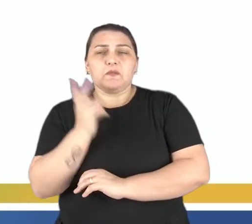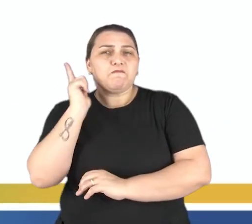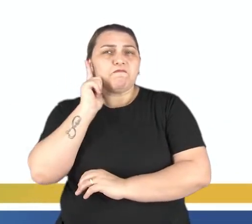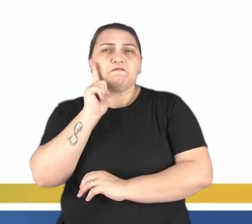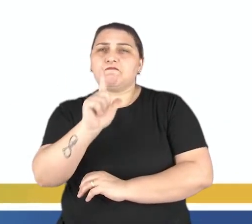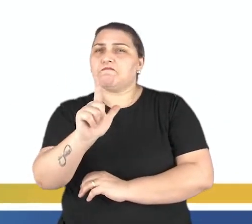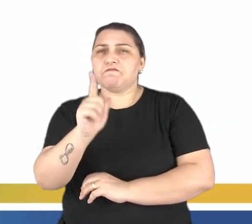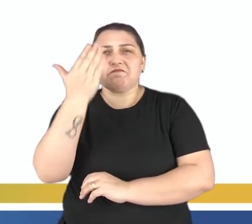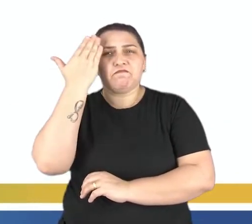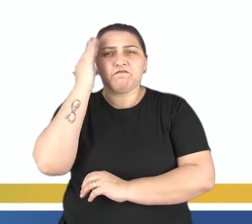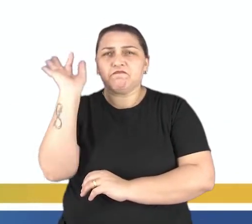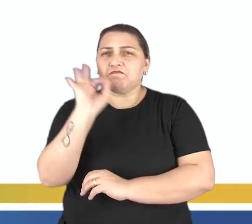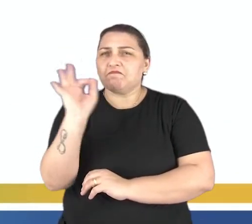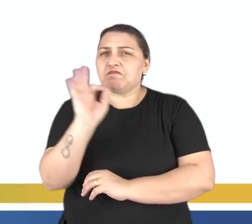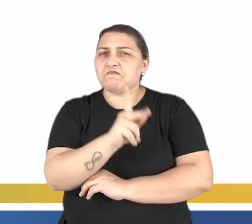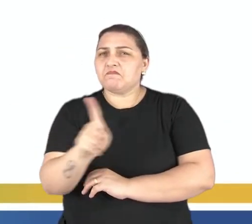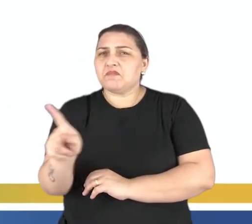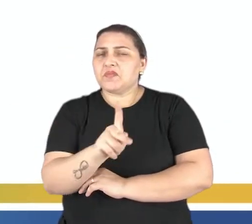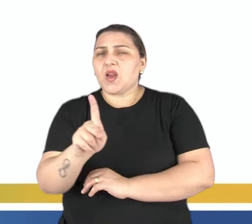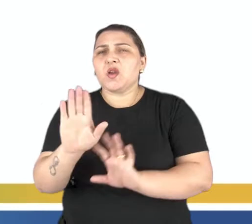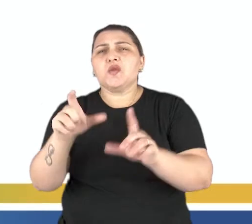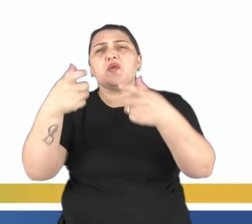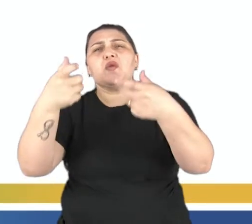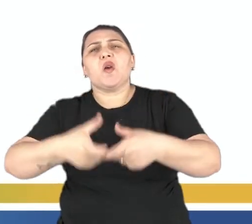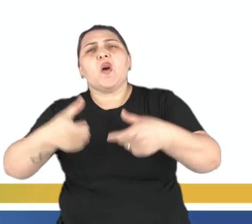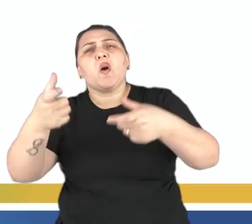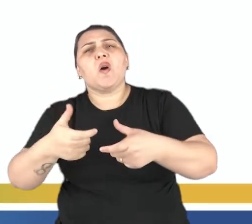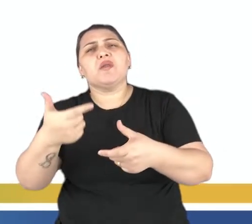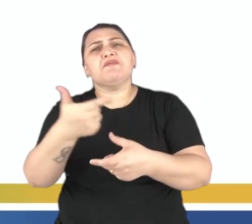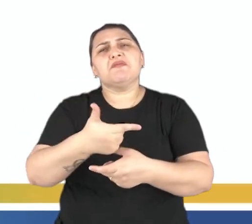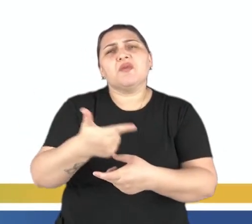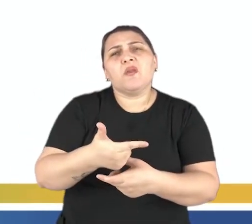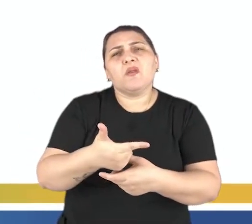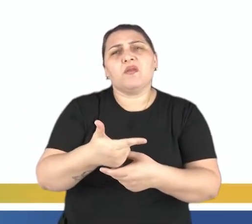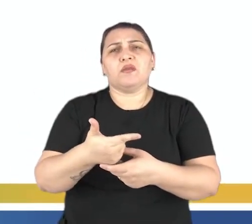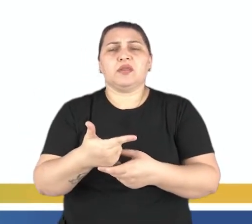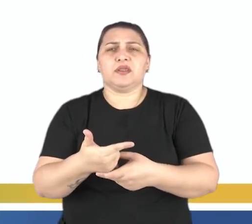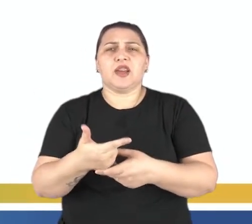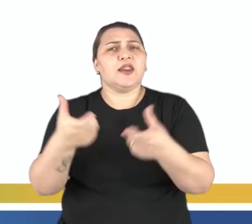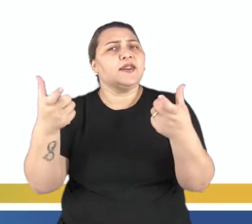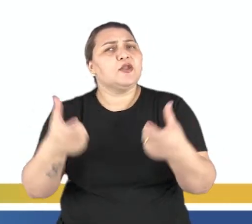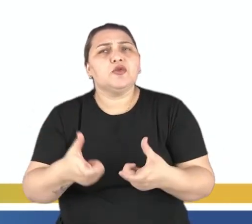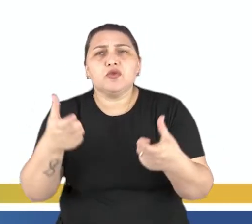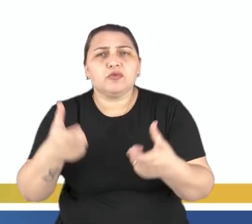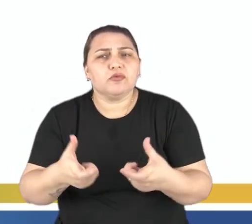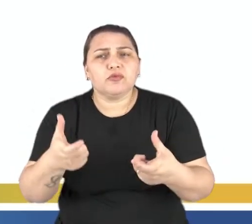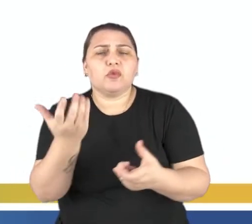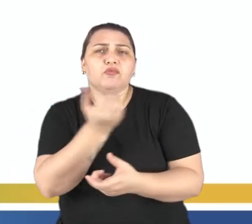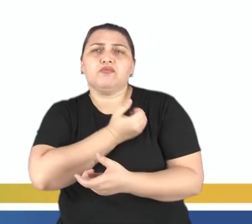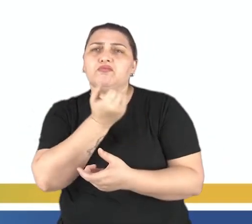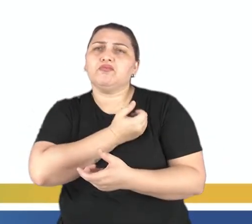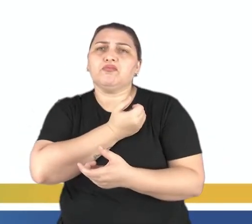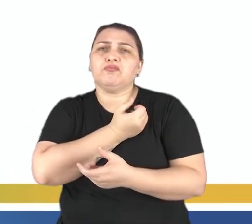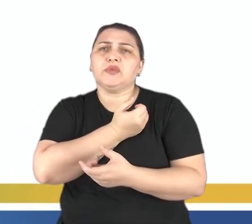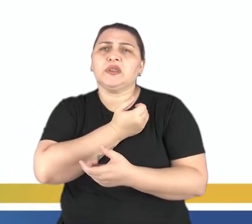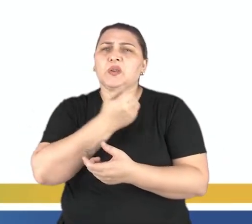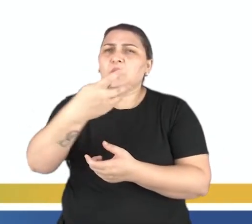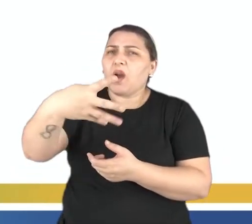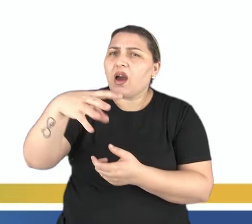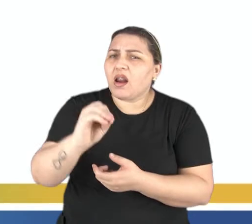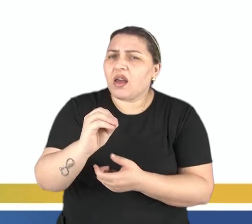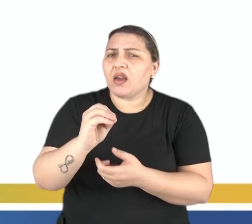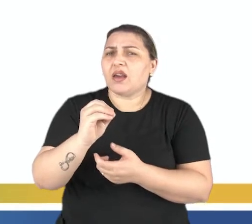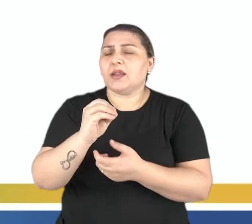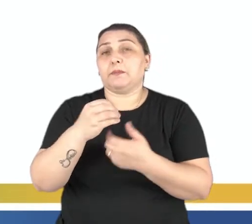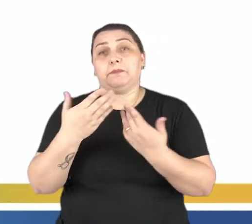conseguindo acompanhar. Professor Anderson, de onde veio esse 2, né? De onde veio esse